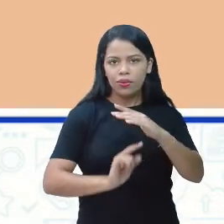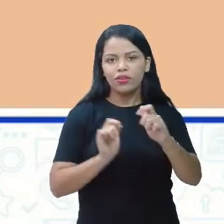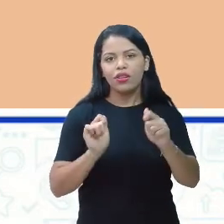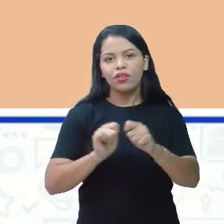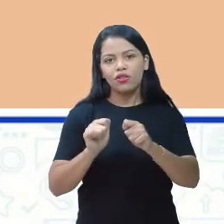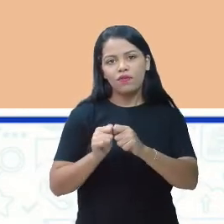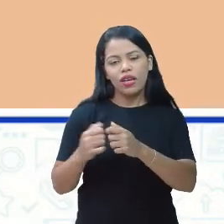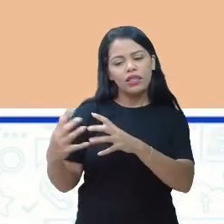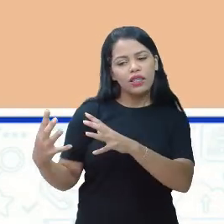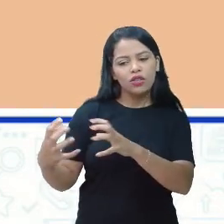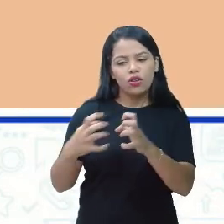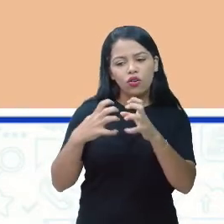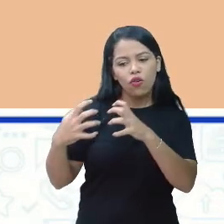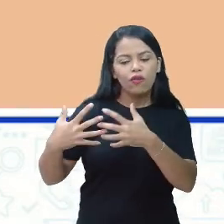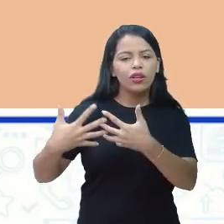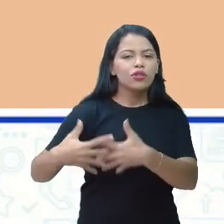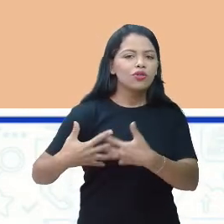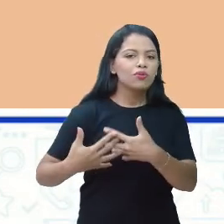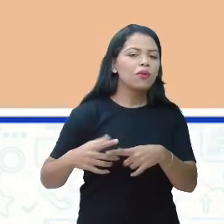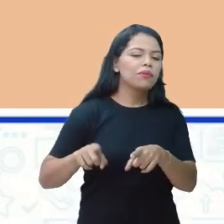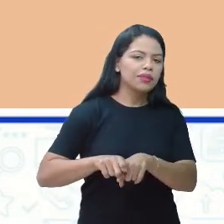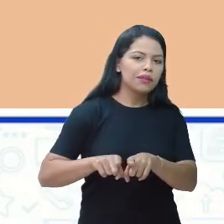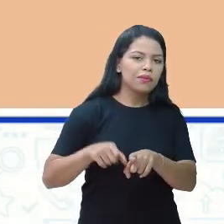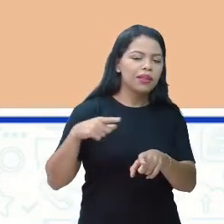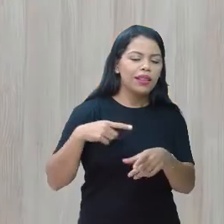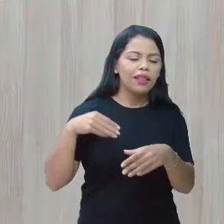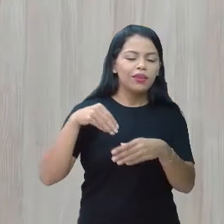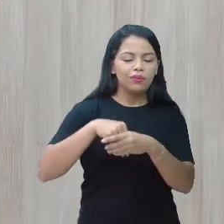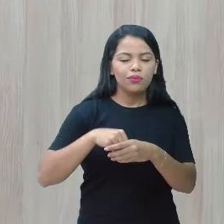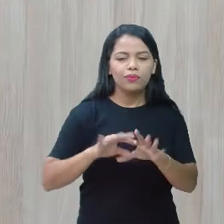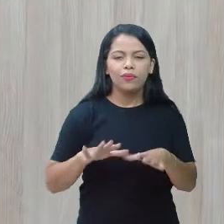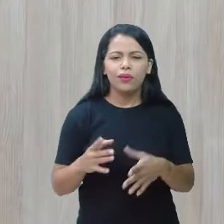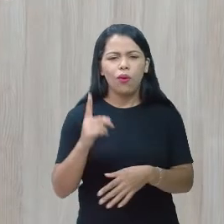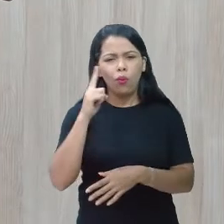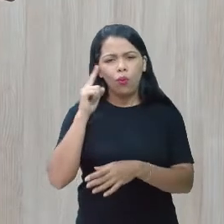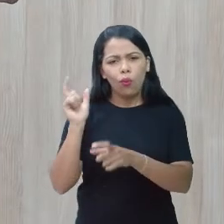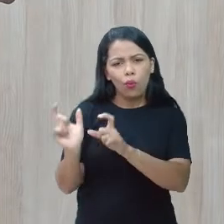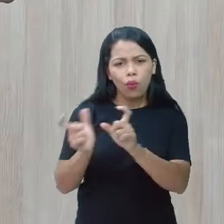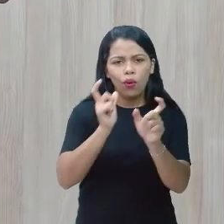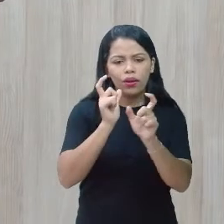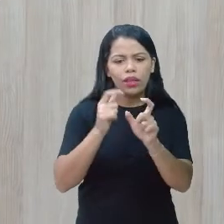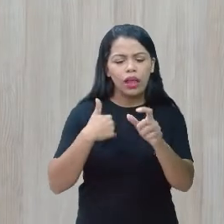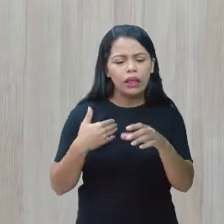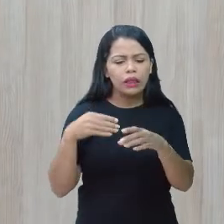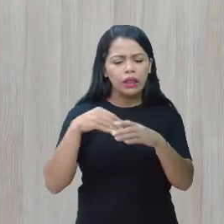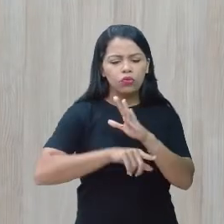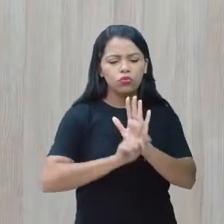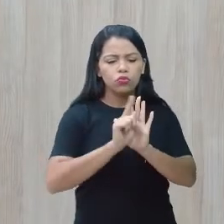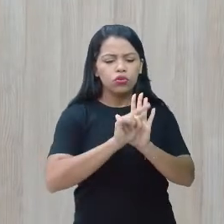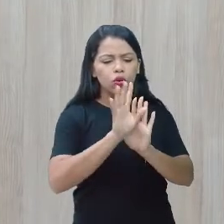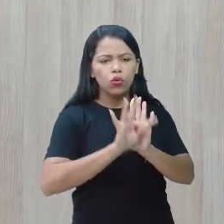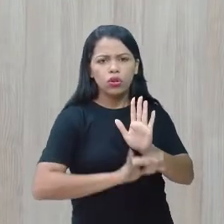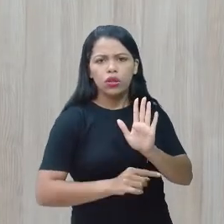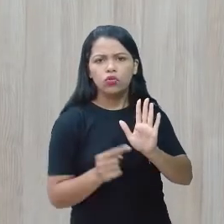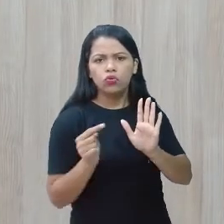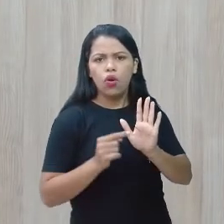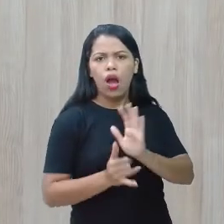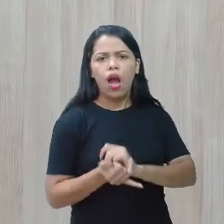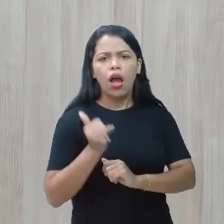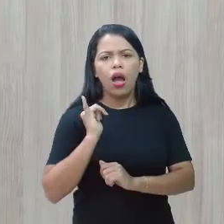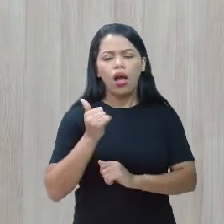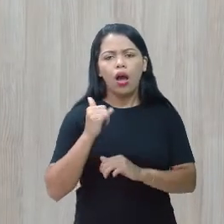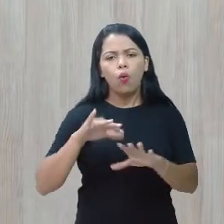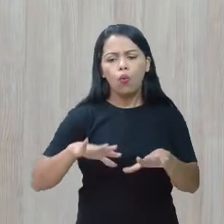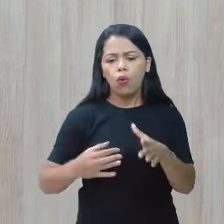pelos personagens. Então, é interessante porque dentro desse gênero, a narrativa, não é, quando